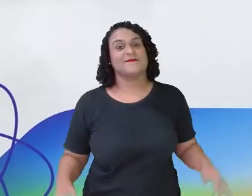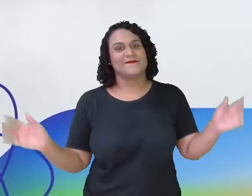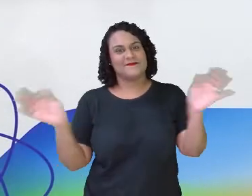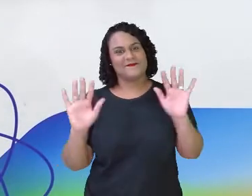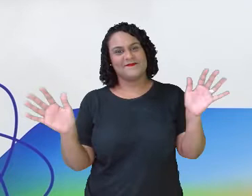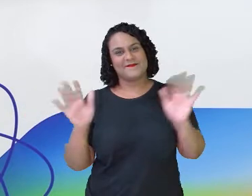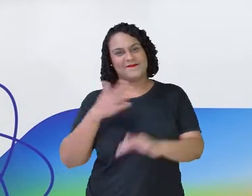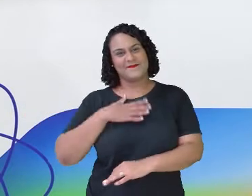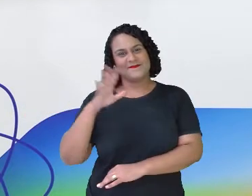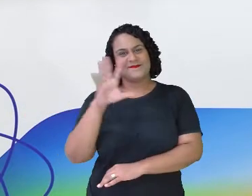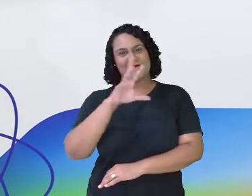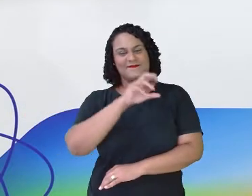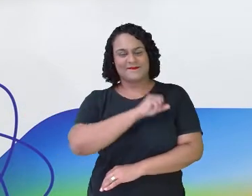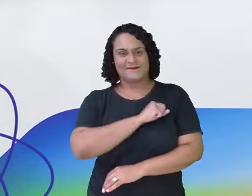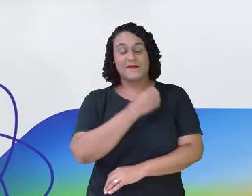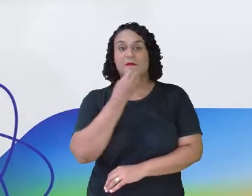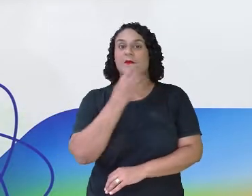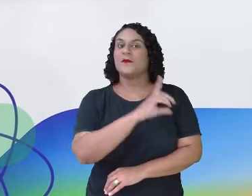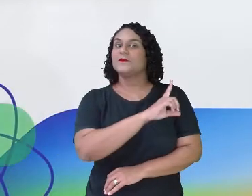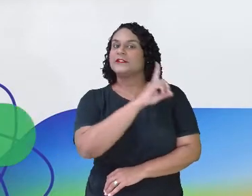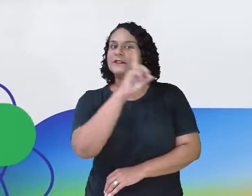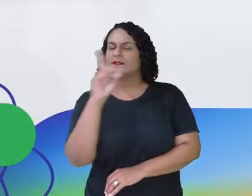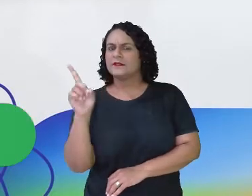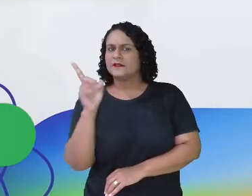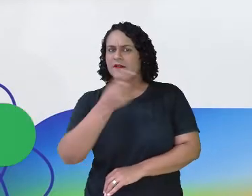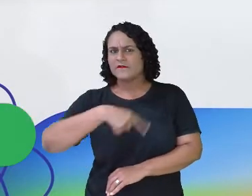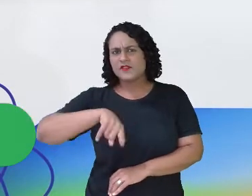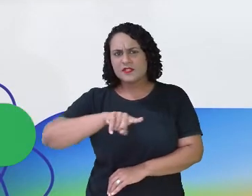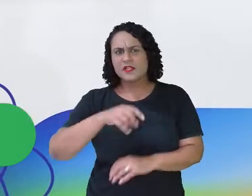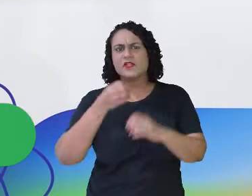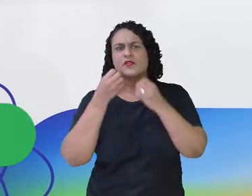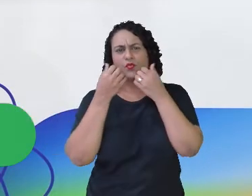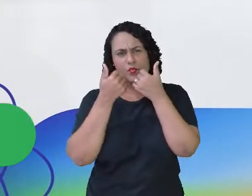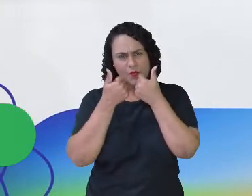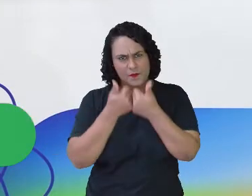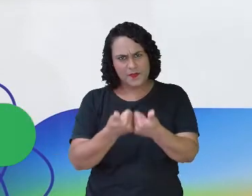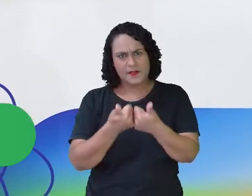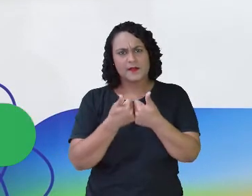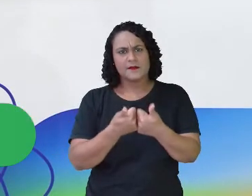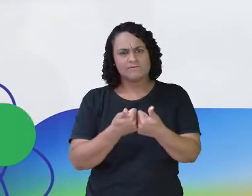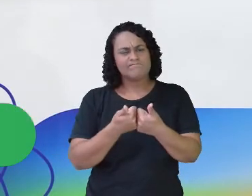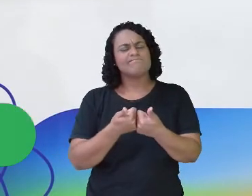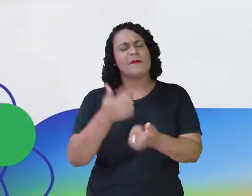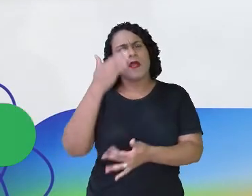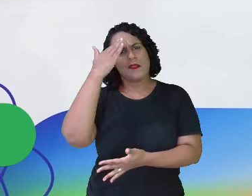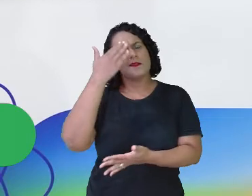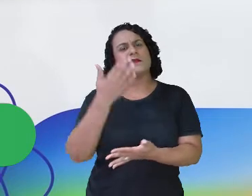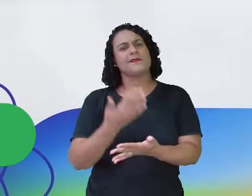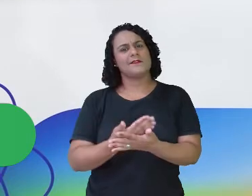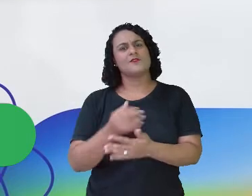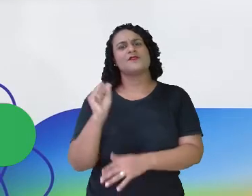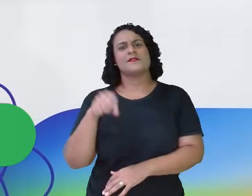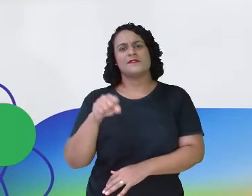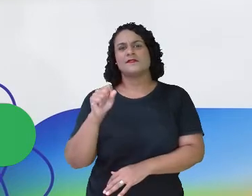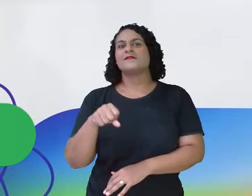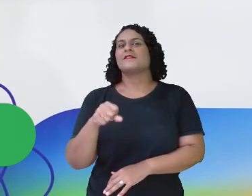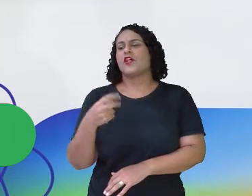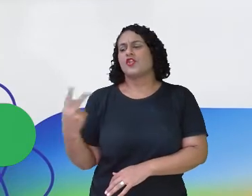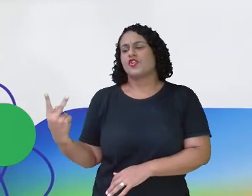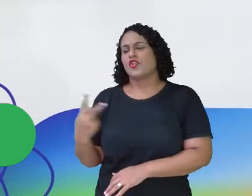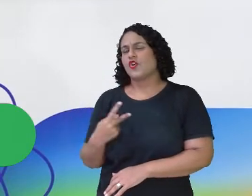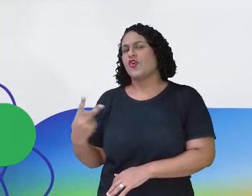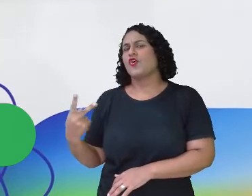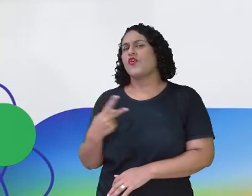Olá, meus queridos, bom dia, como vocês estão? Acredito que estão bem, que como nós aqui, você